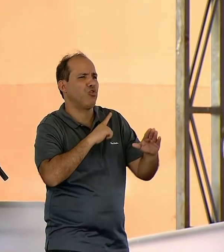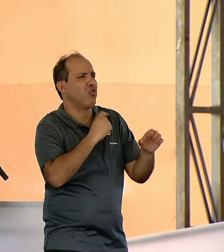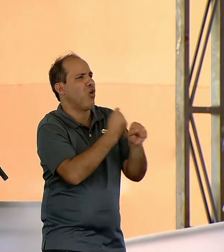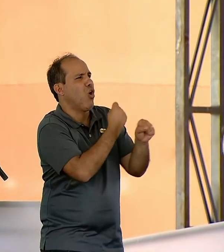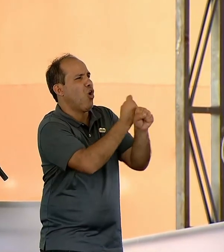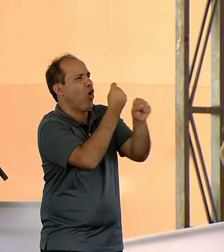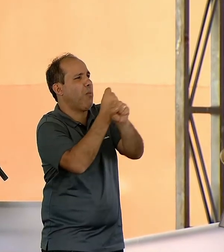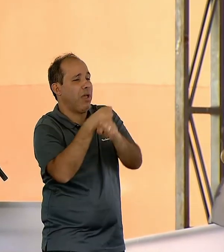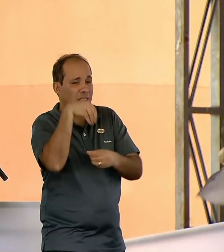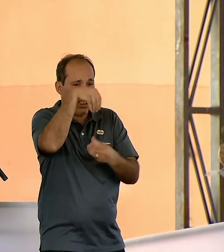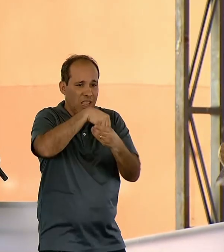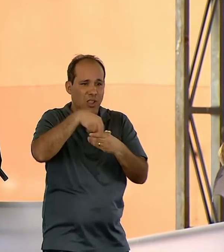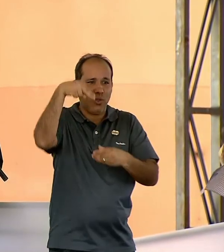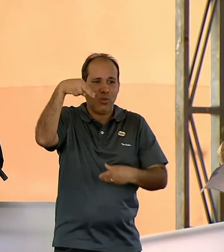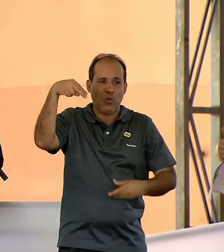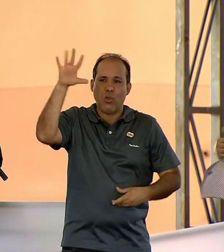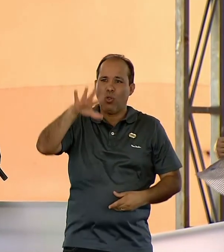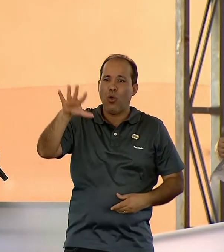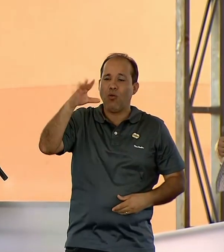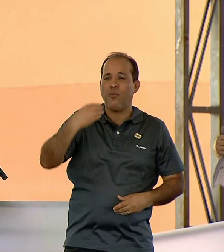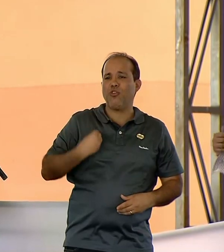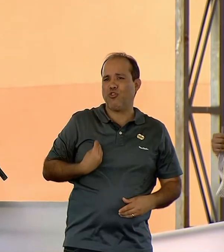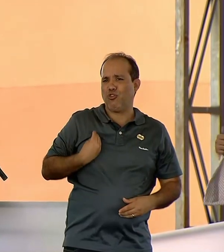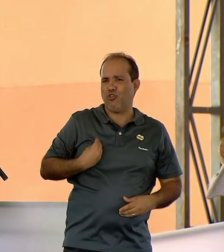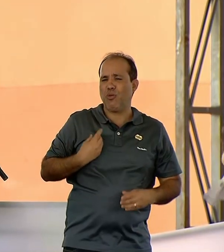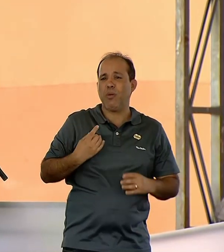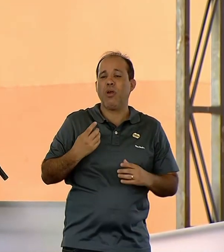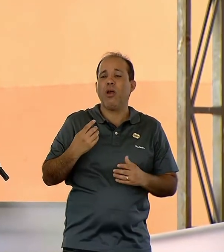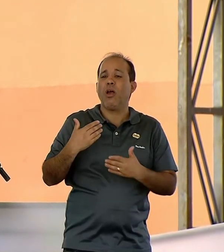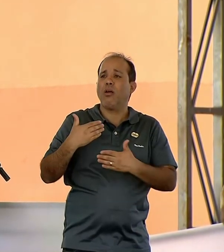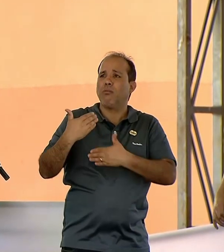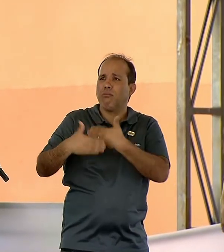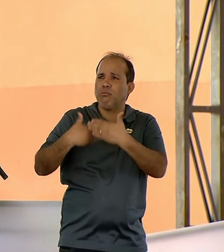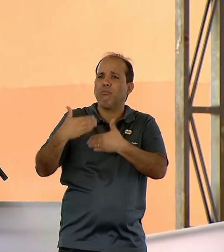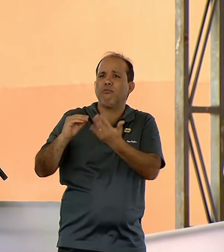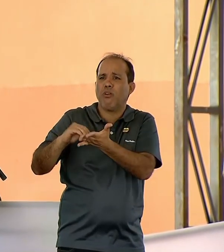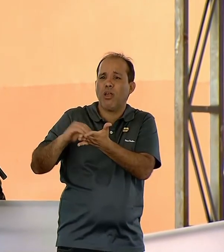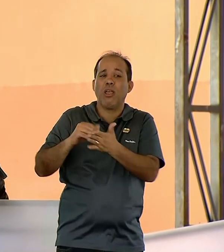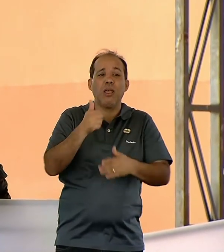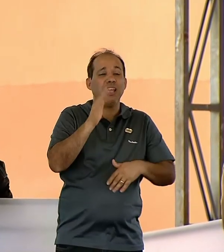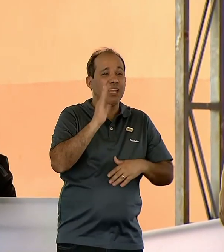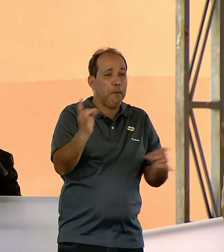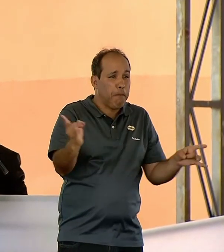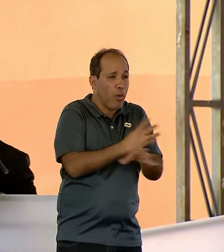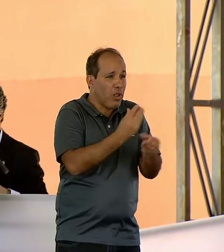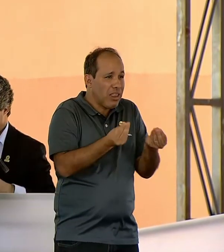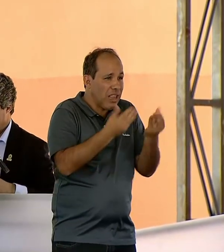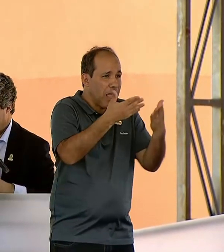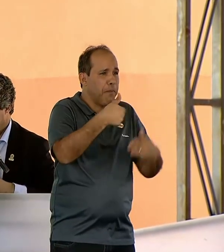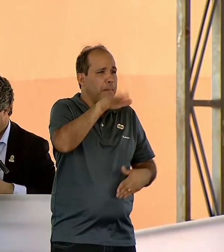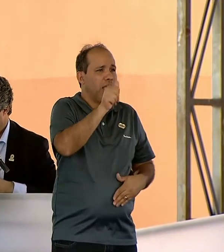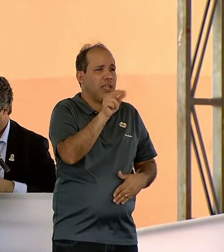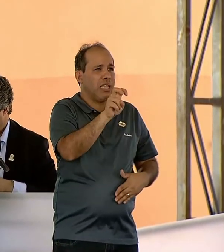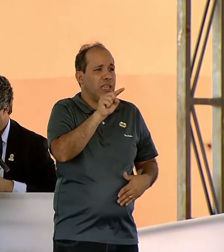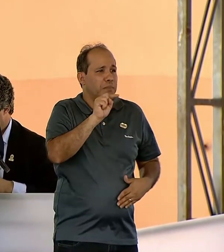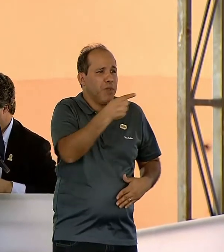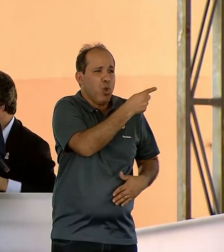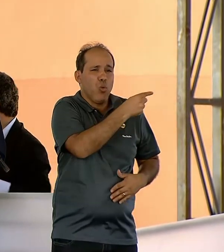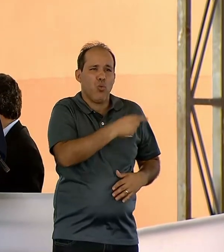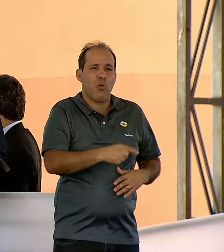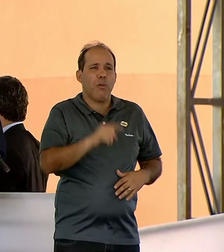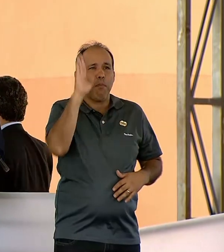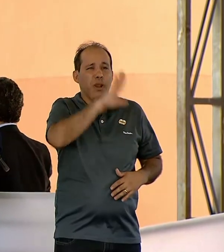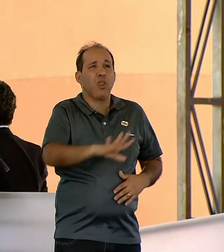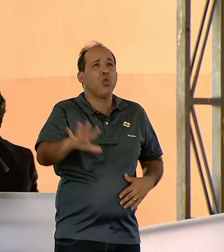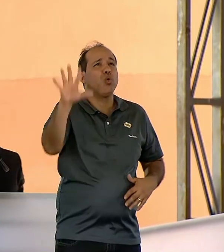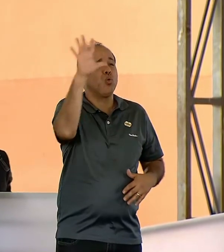todo o Nordeste. Mais de 15 mil foram entregues só para a faixa 1 das 35 mil do Brasil inteiro. Essa é